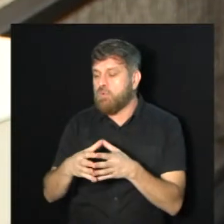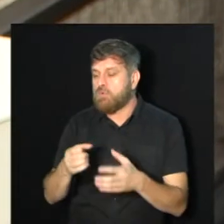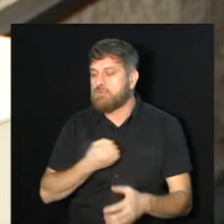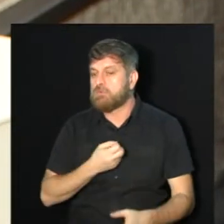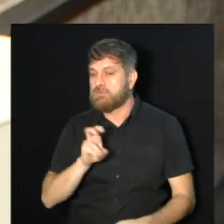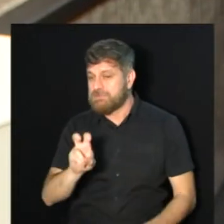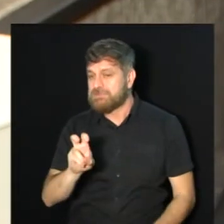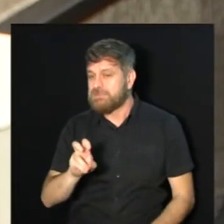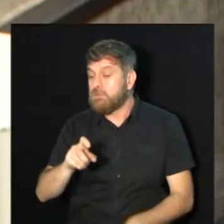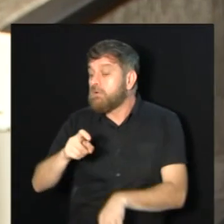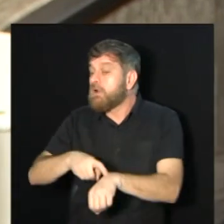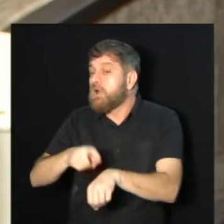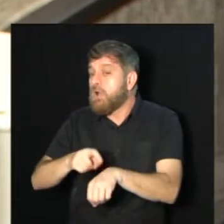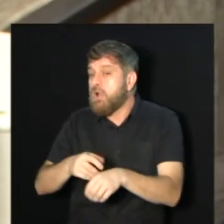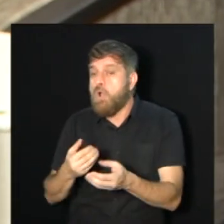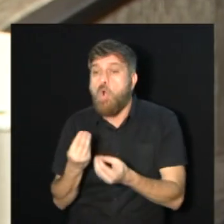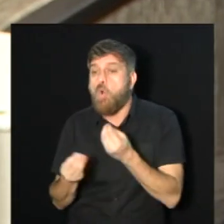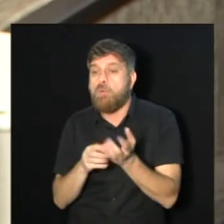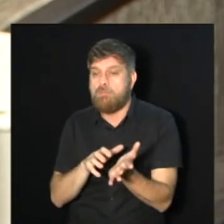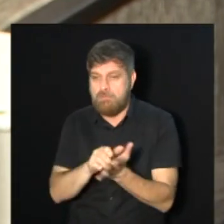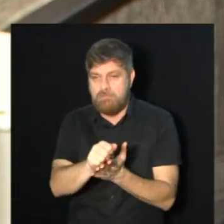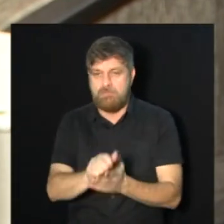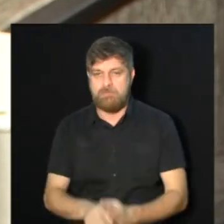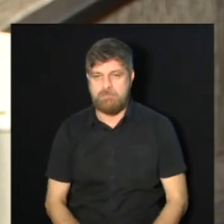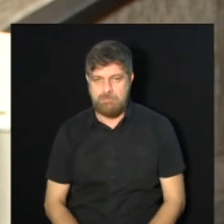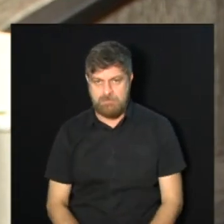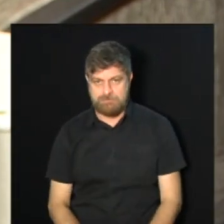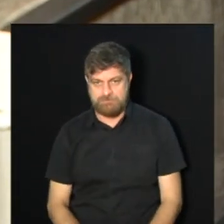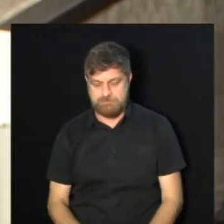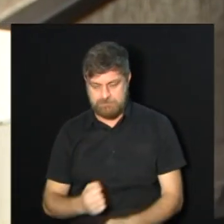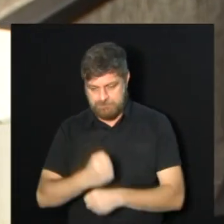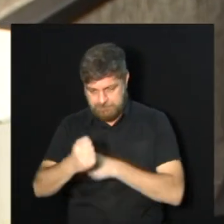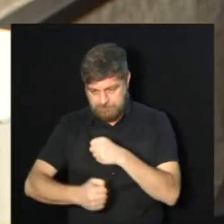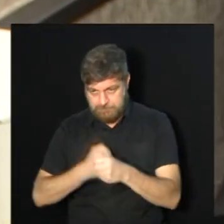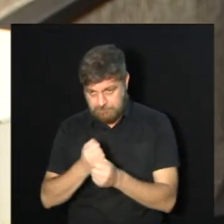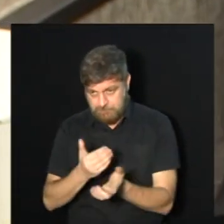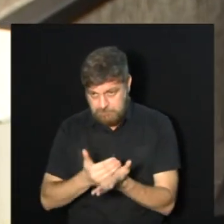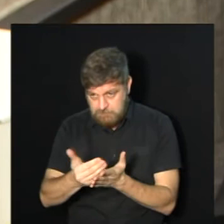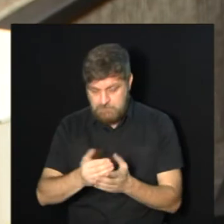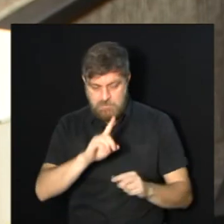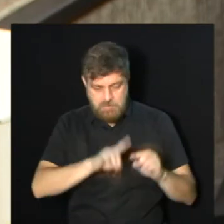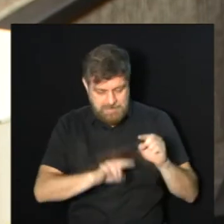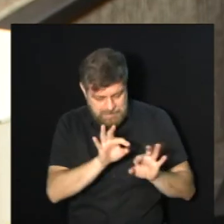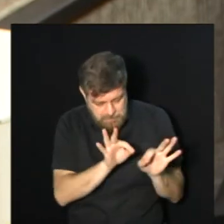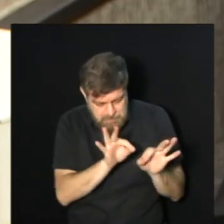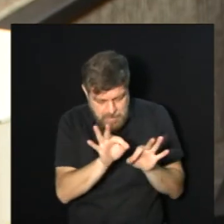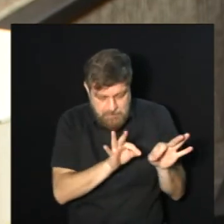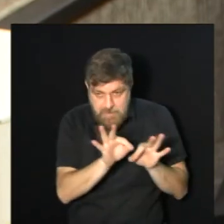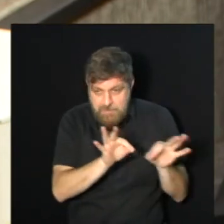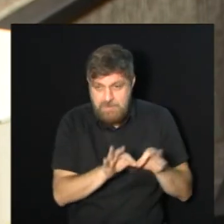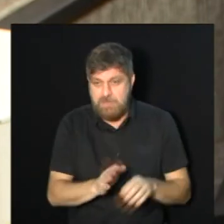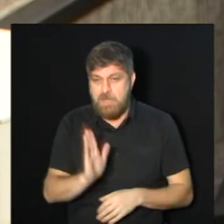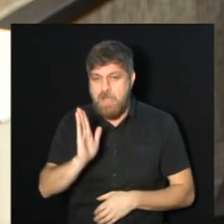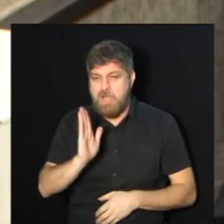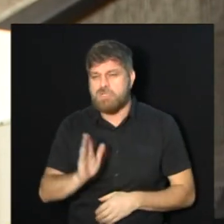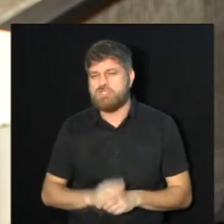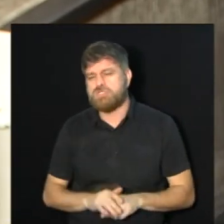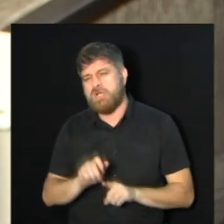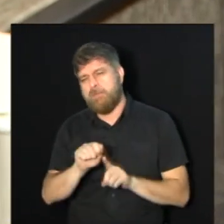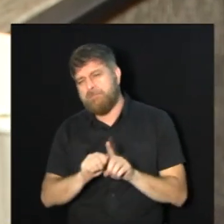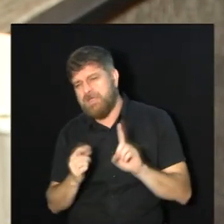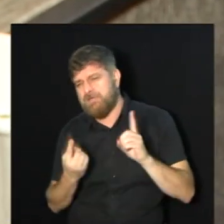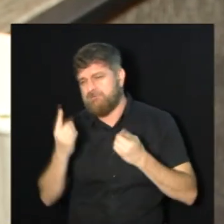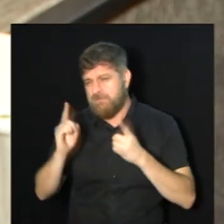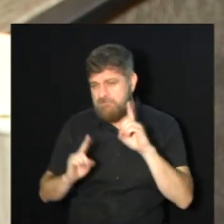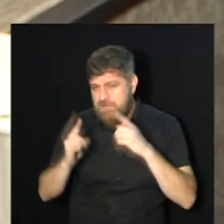E para o ano que vem, tem mais. No início do ano a gente já começa a produzir o material, né? E já finalzinho de fevereiro